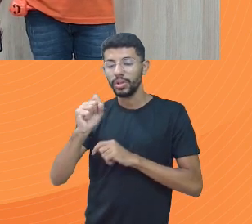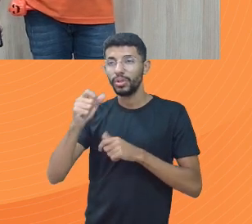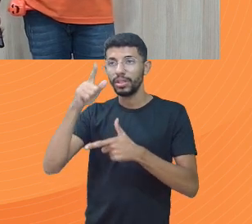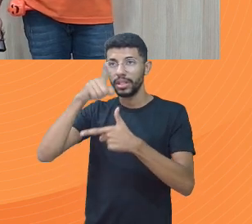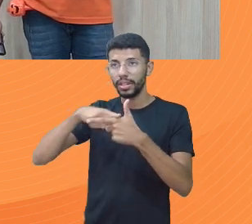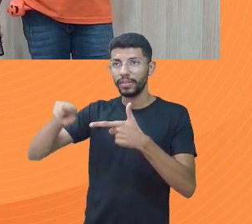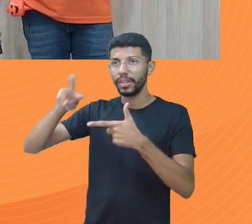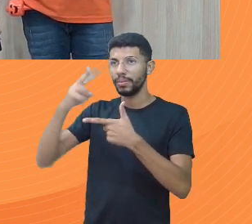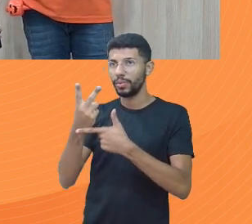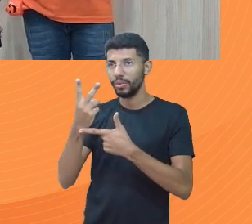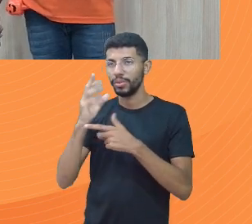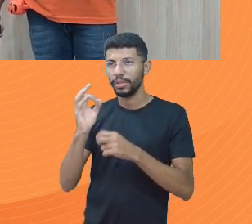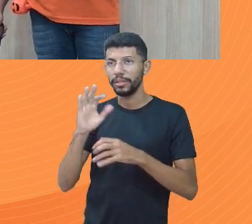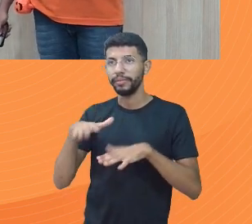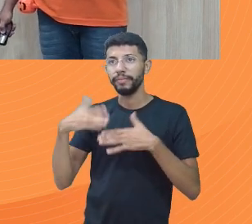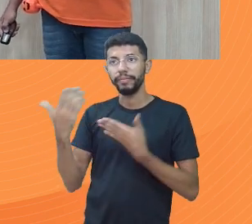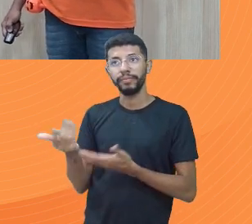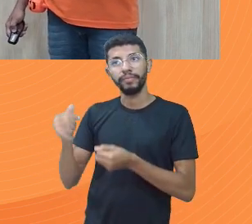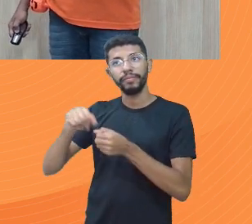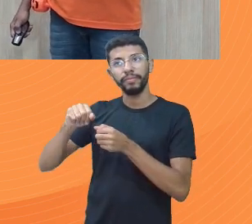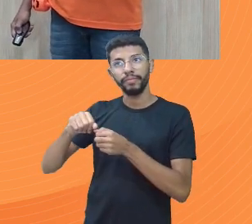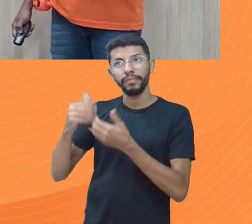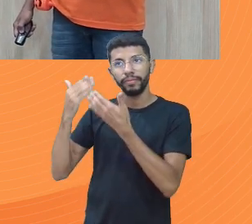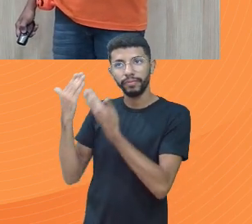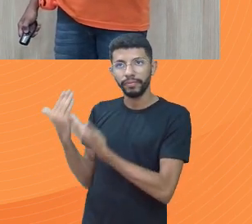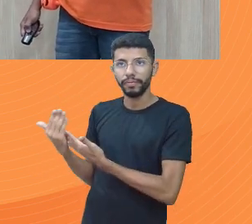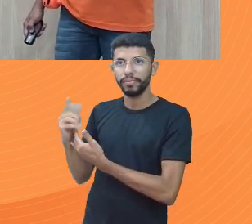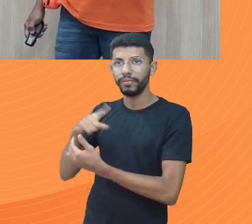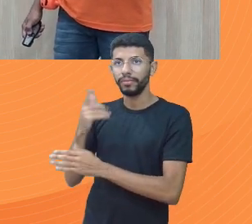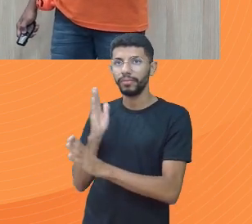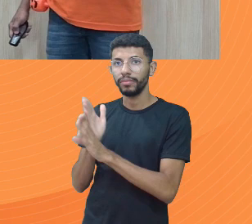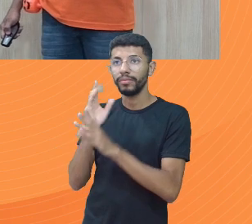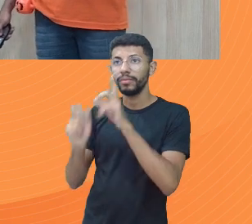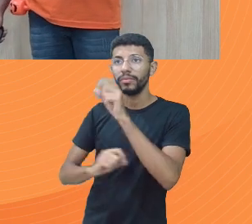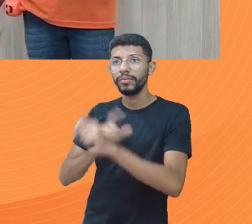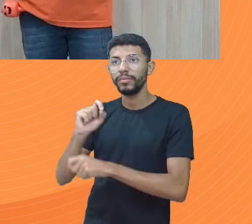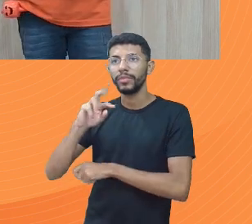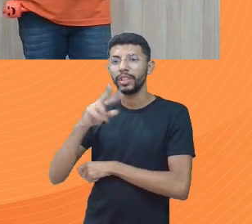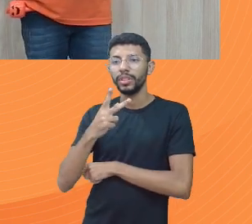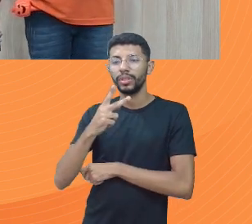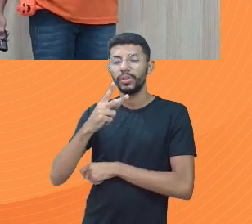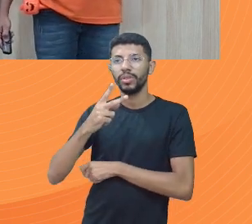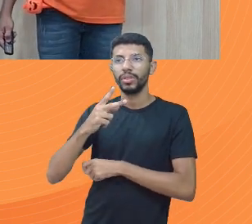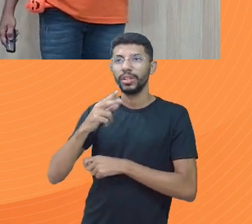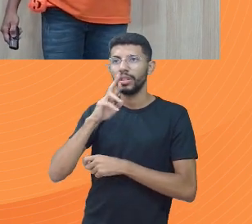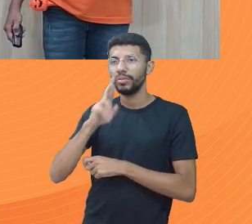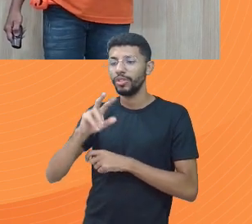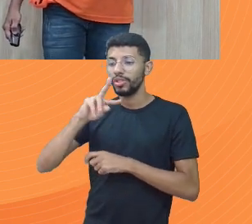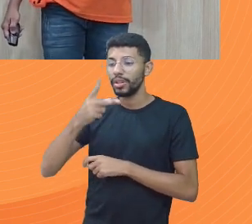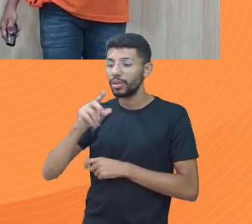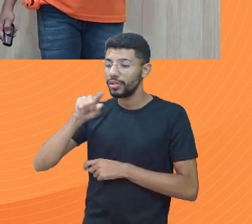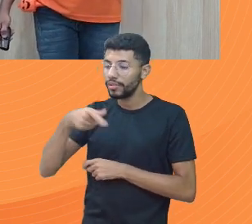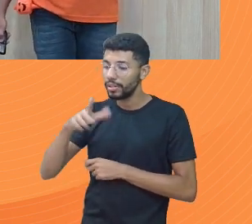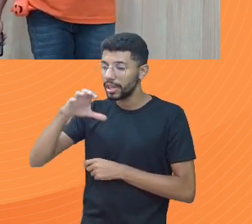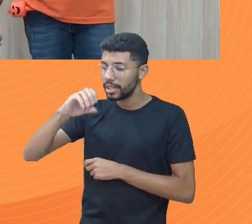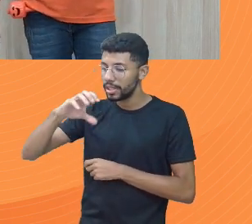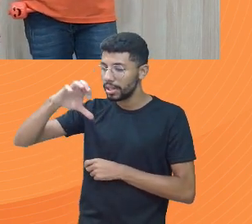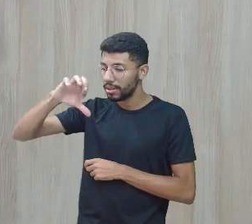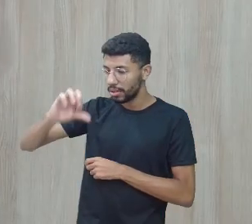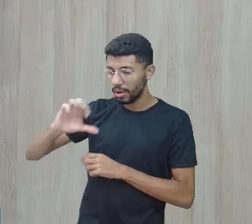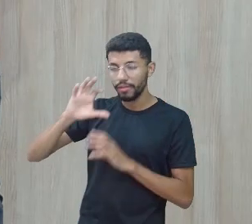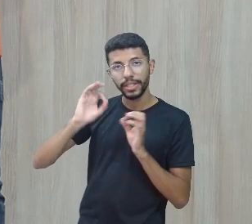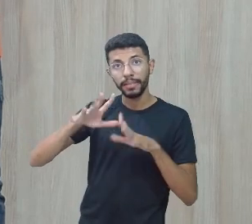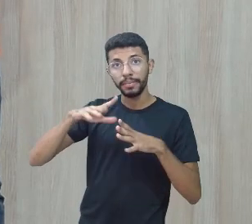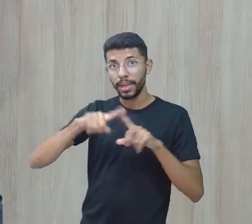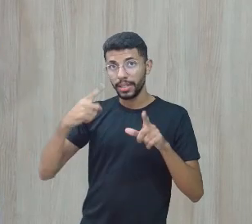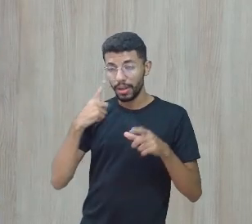por 2. E aí, realizando esta divisão, nós encontramos 2,09. Gente, atenção com um